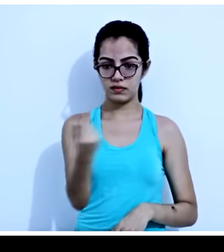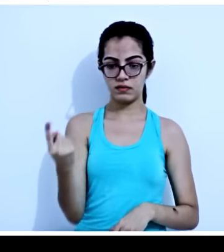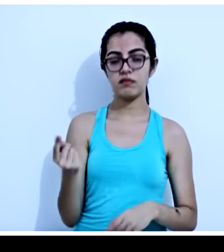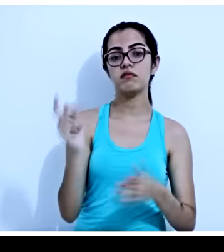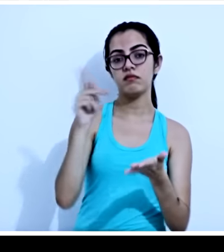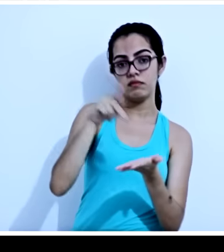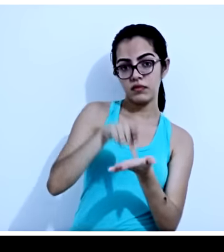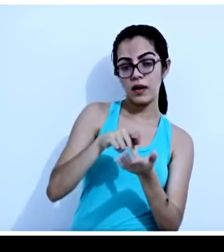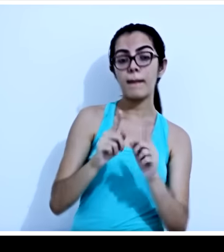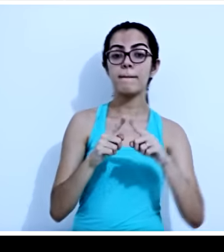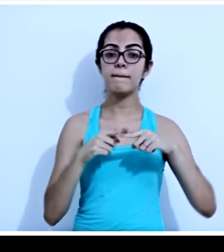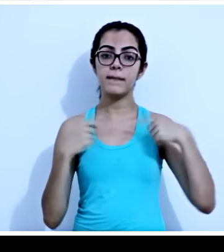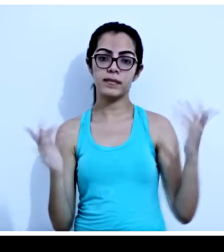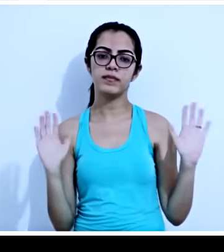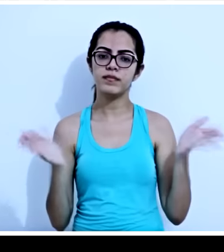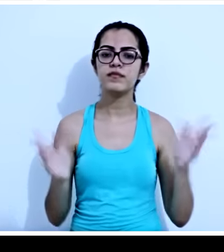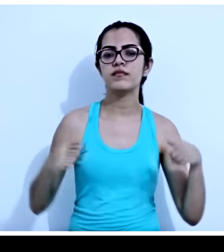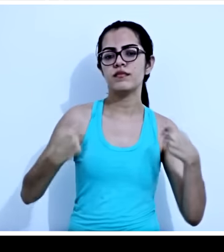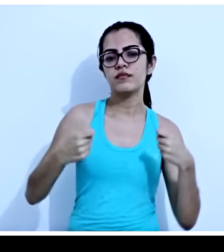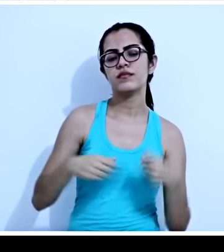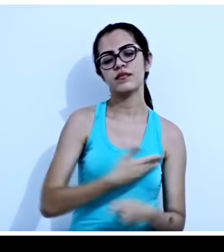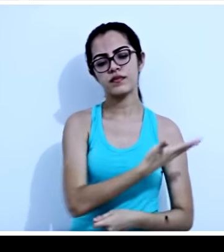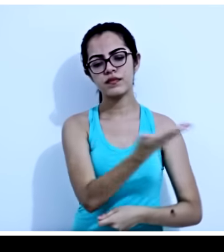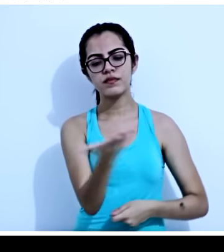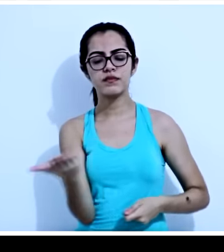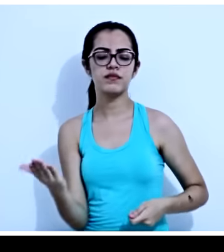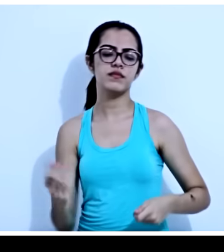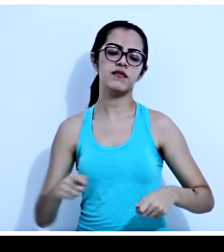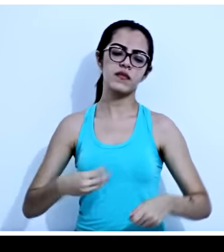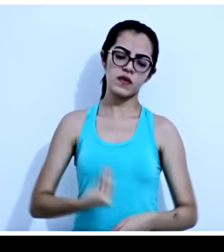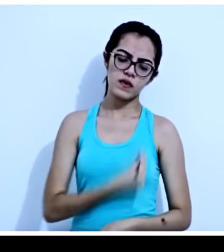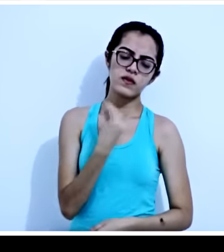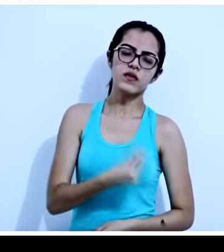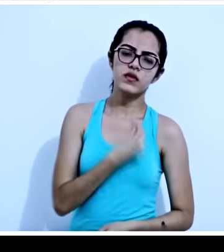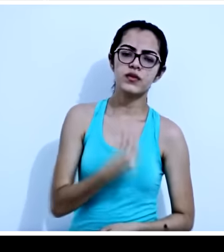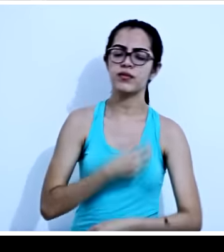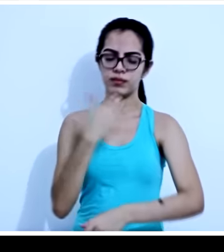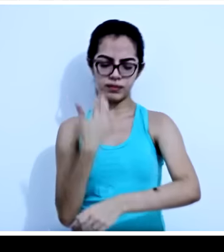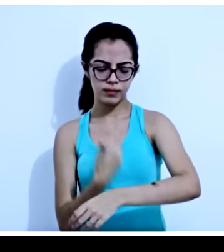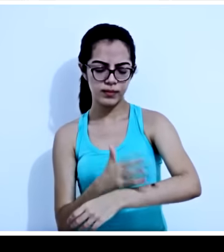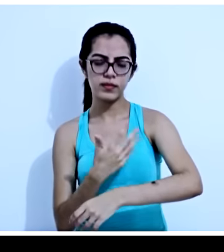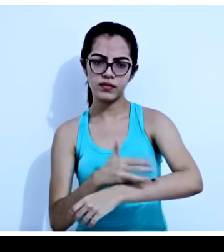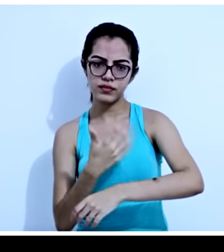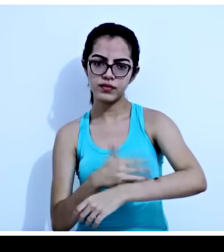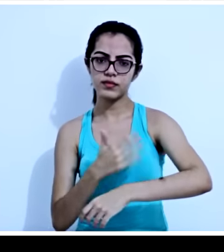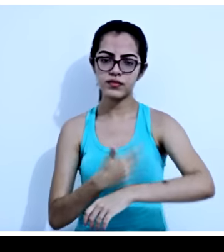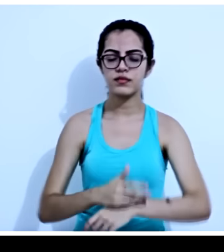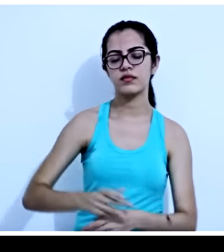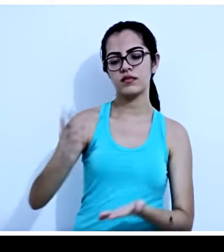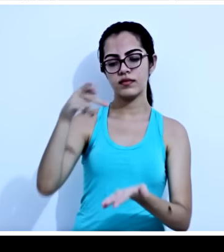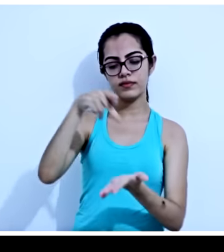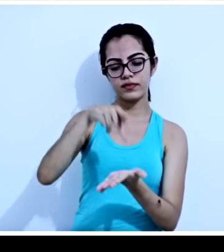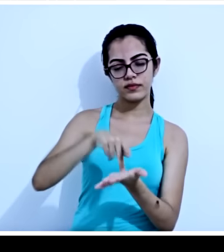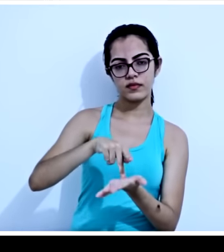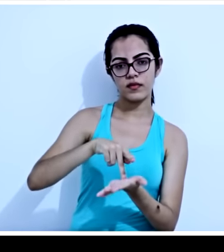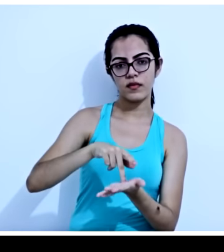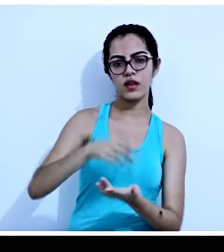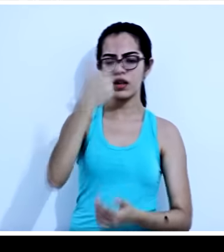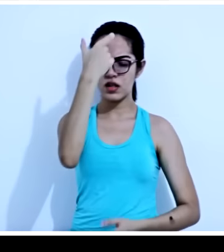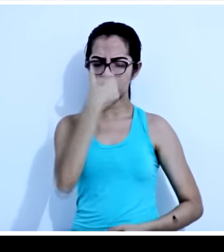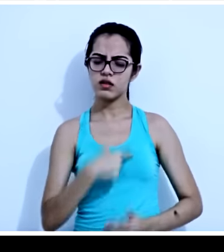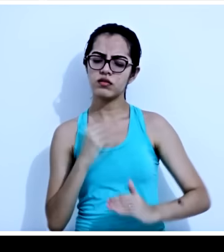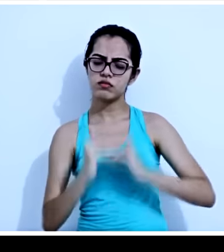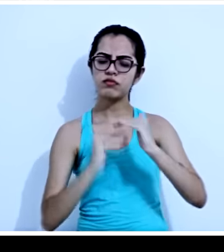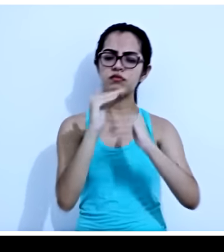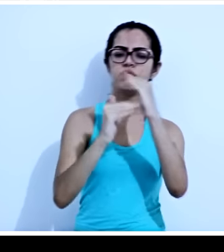agora é necessário que vocês vivam essa verdade, é necessário que vocês pratiquem essa verdade, sejam